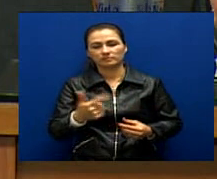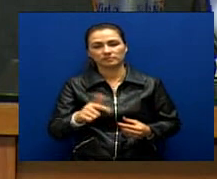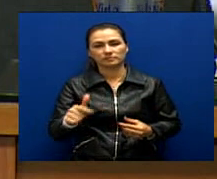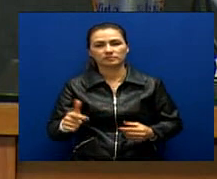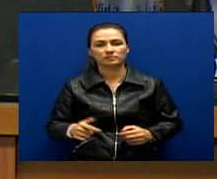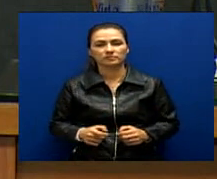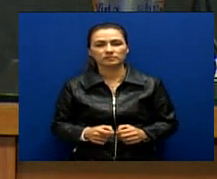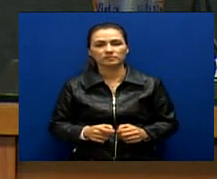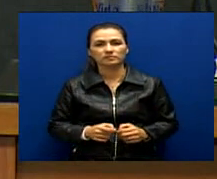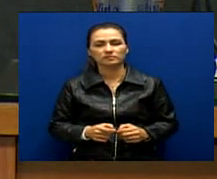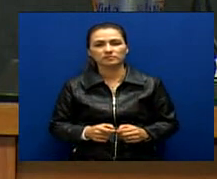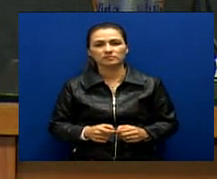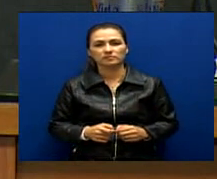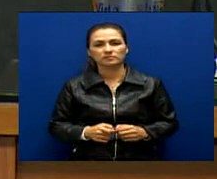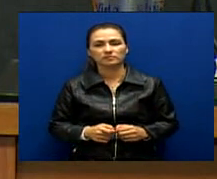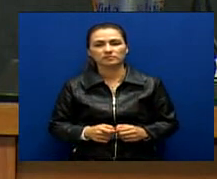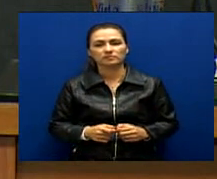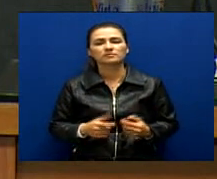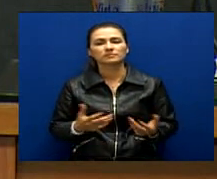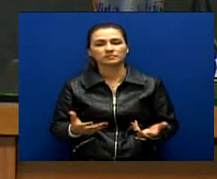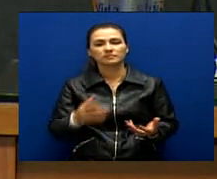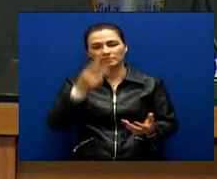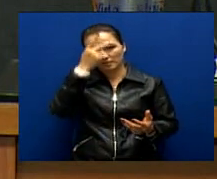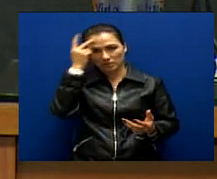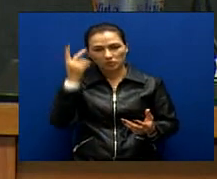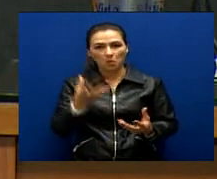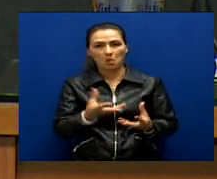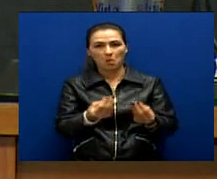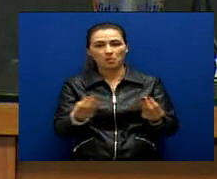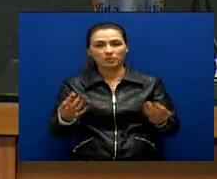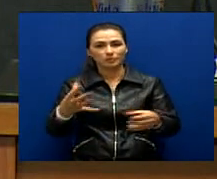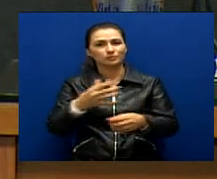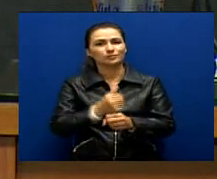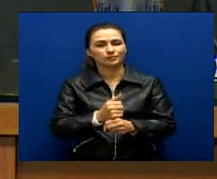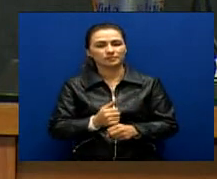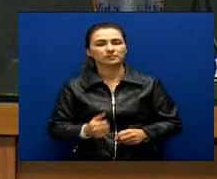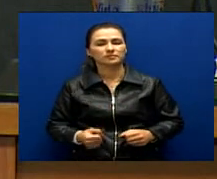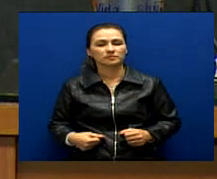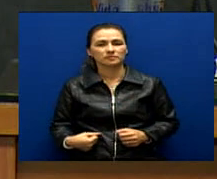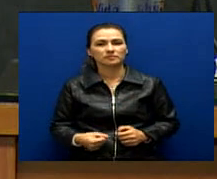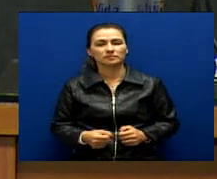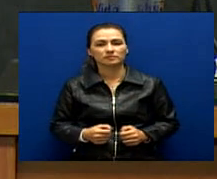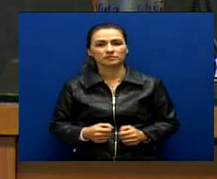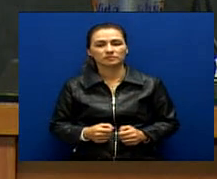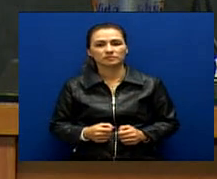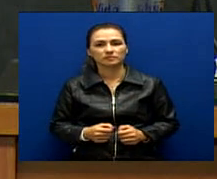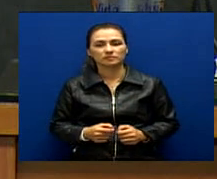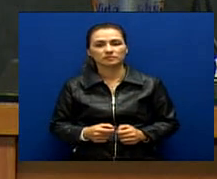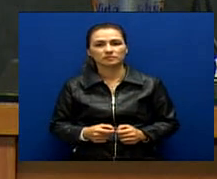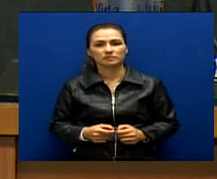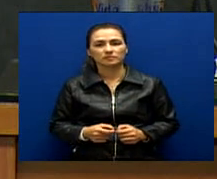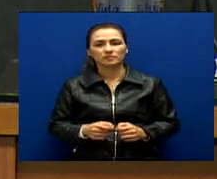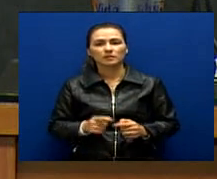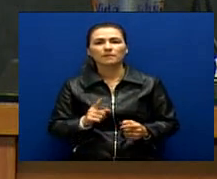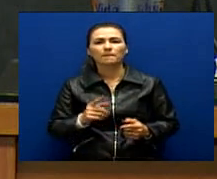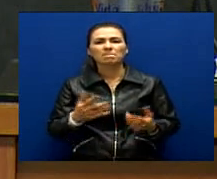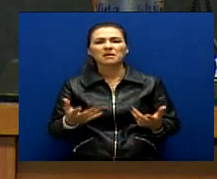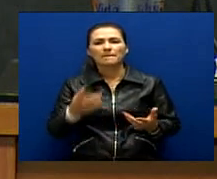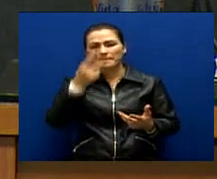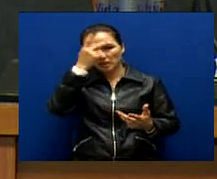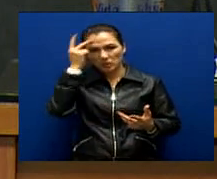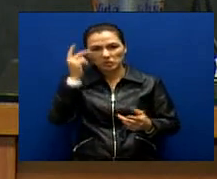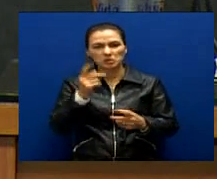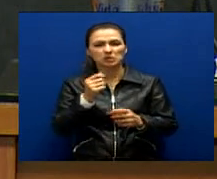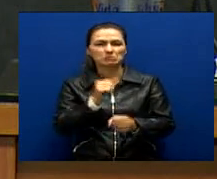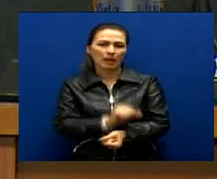mesmo assim tem bastante gente não tem por que essas pessoas da safira cerveja estão ali para a avenida agora mesmo agora não é